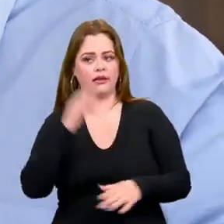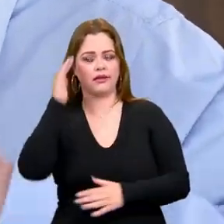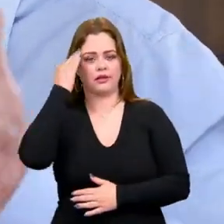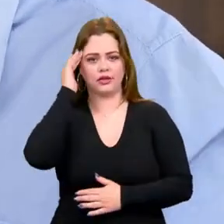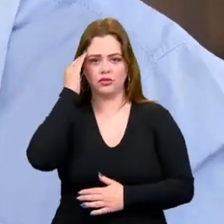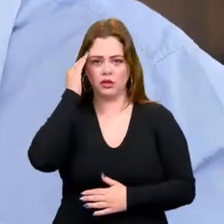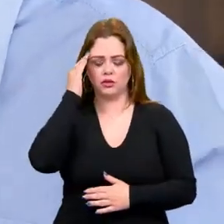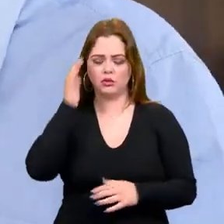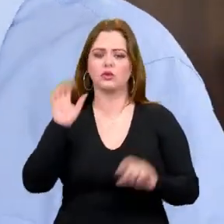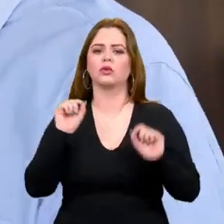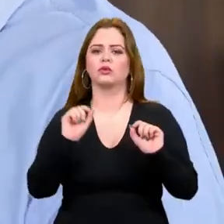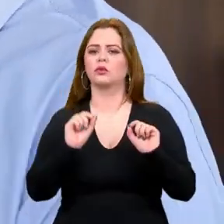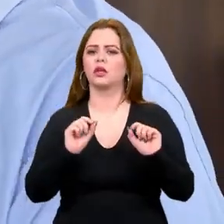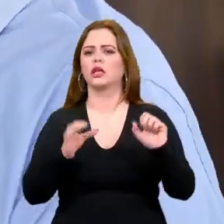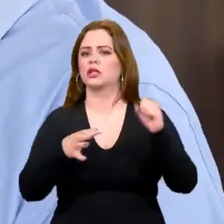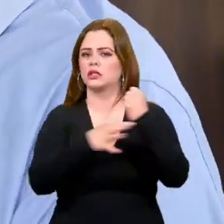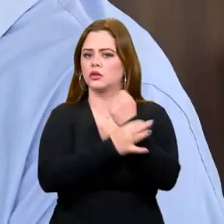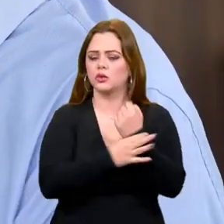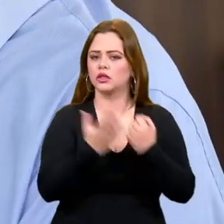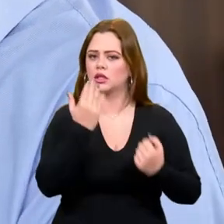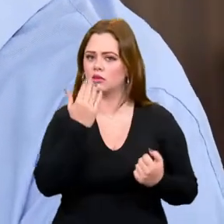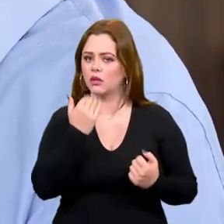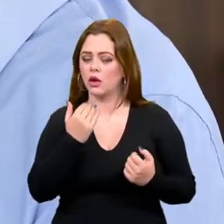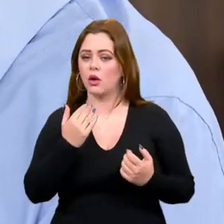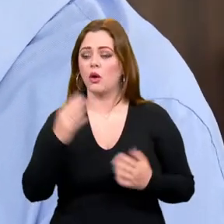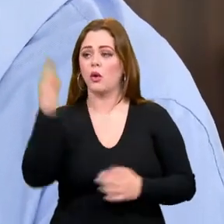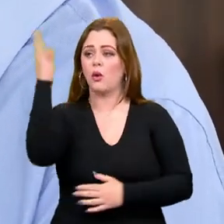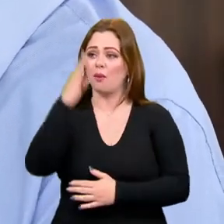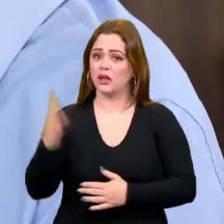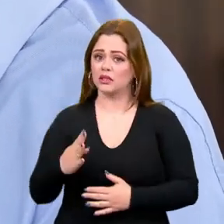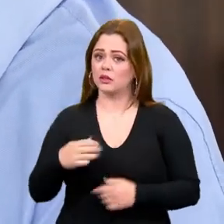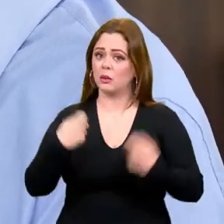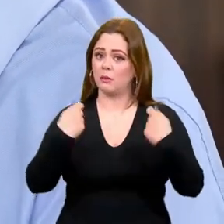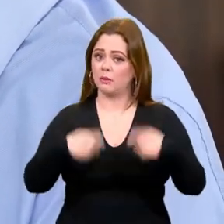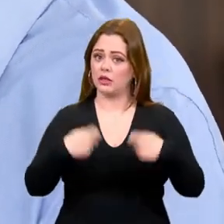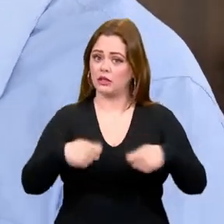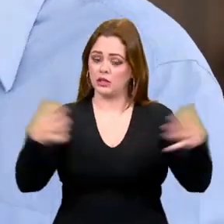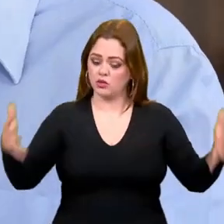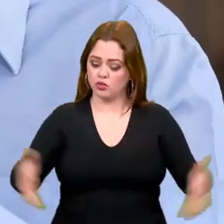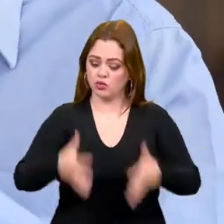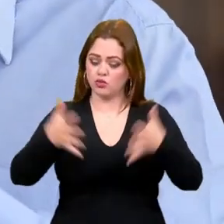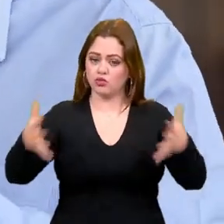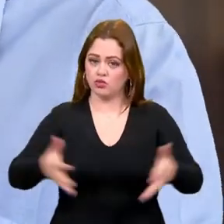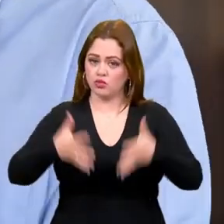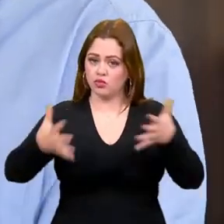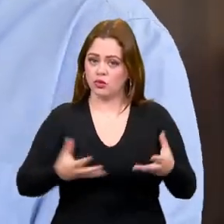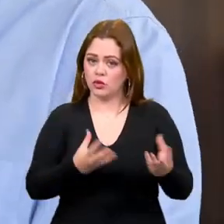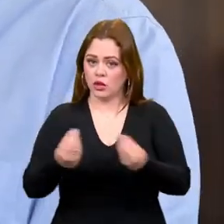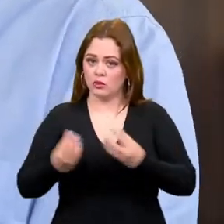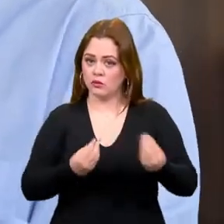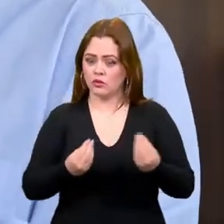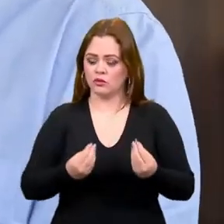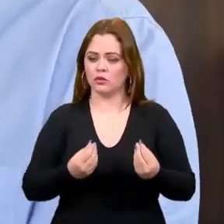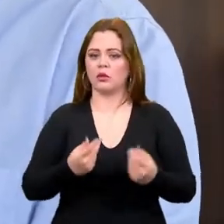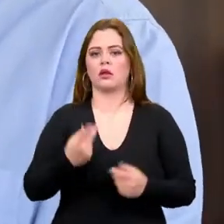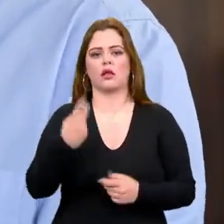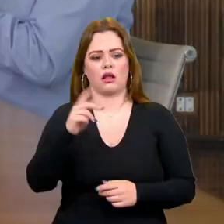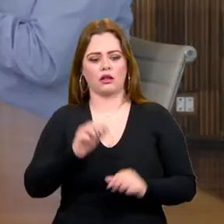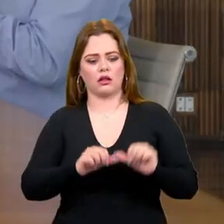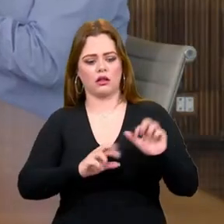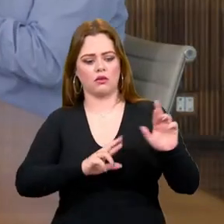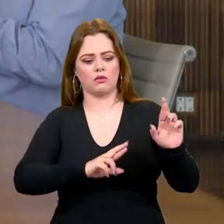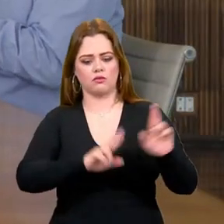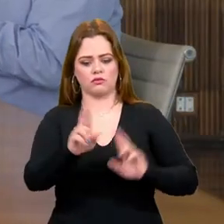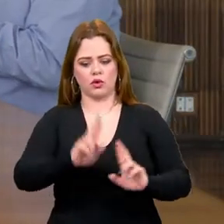Brasil precisa produzir muito para que a gente tenha inclusive o estoque regulador a gente agora repartiu a Conhaque a